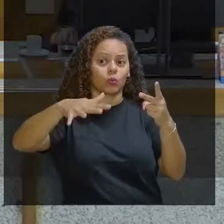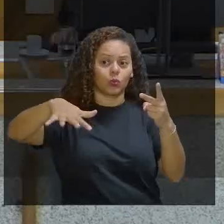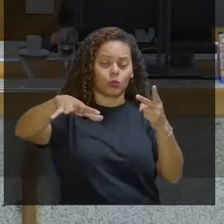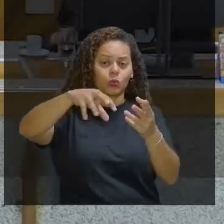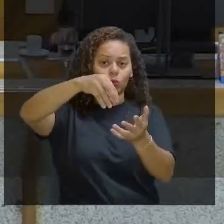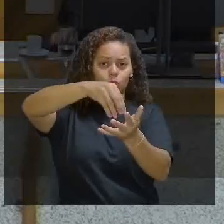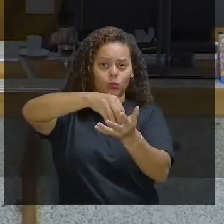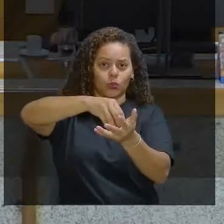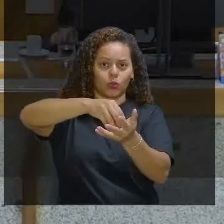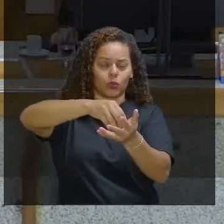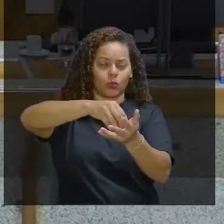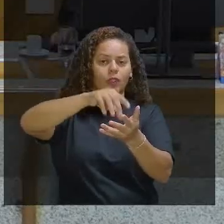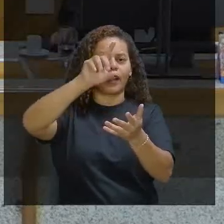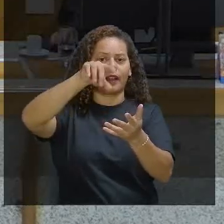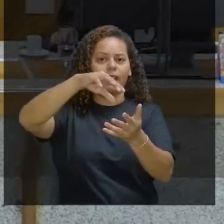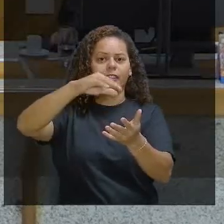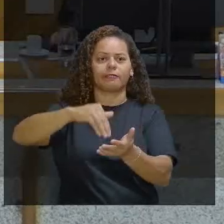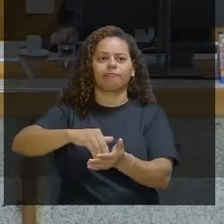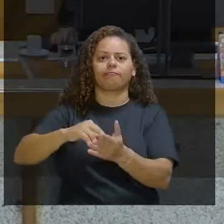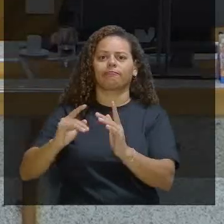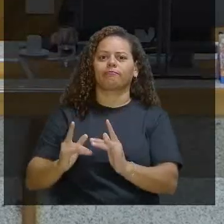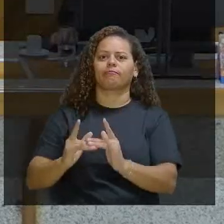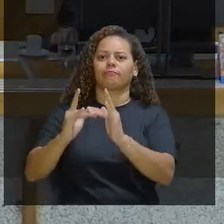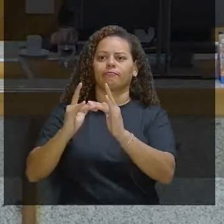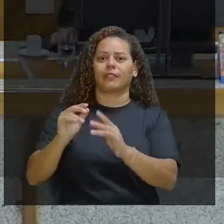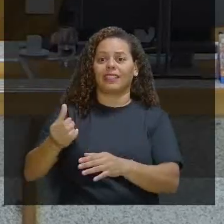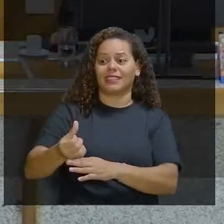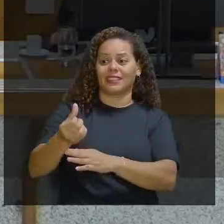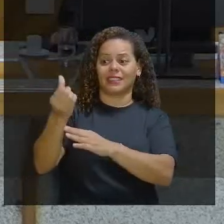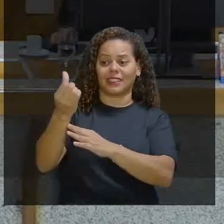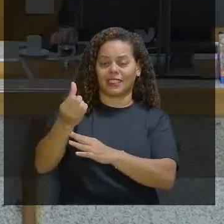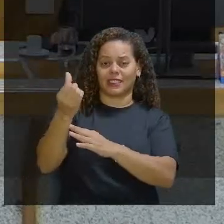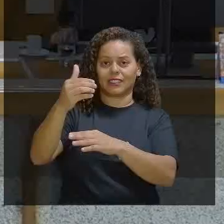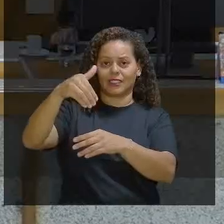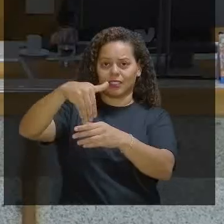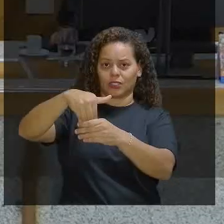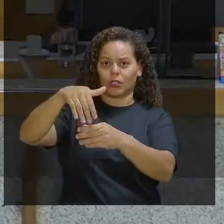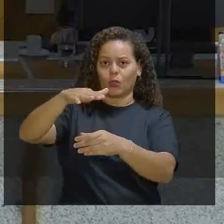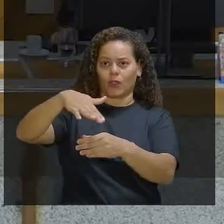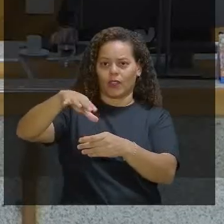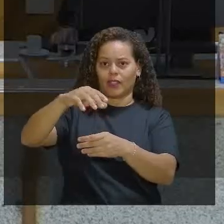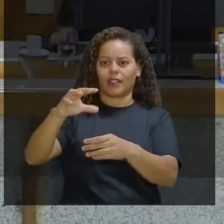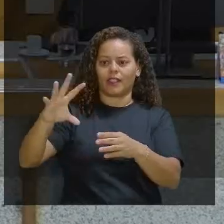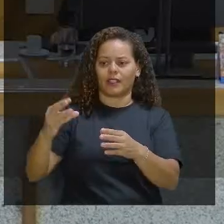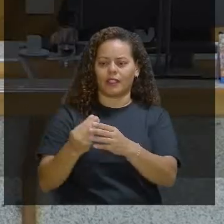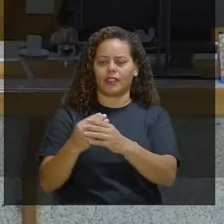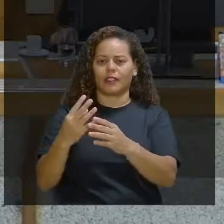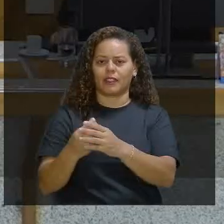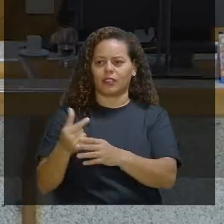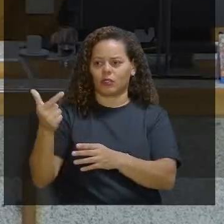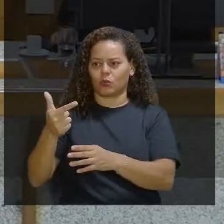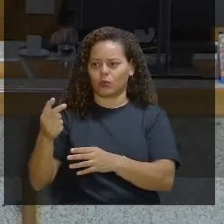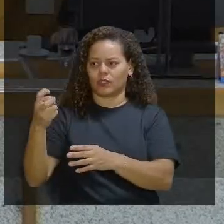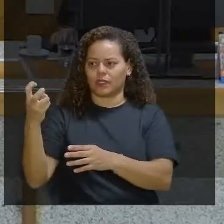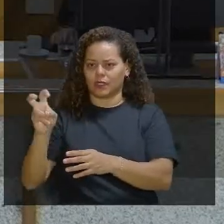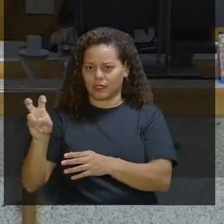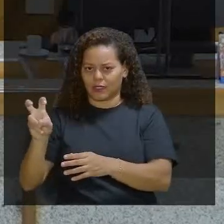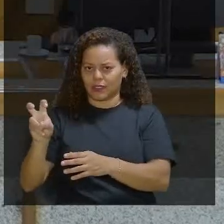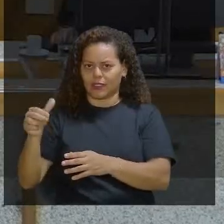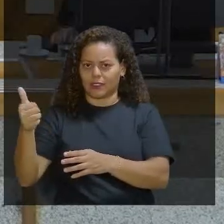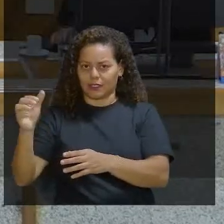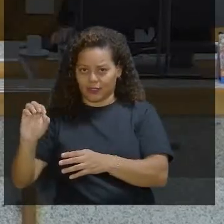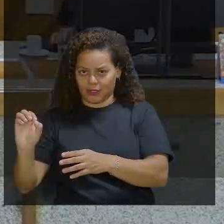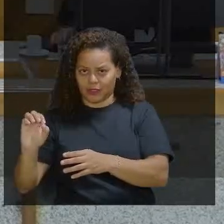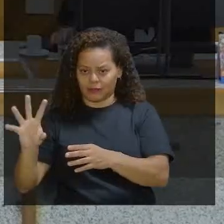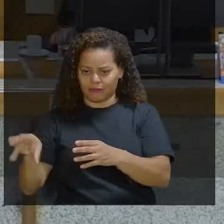que acede a 6ª zona eleitoral, que inclui a 2ª, a 5ª e a 10ª zonas